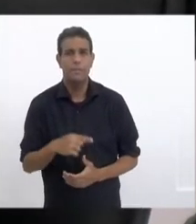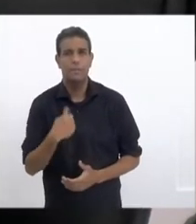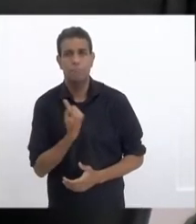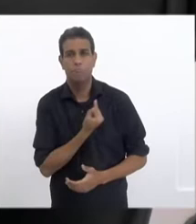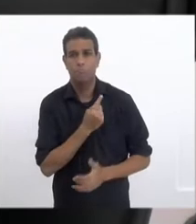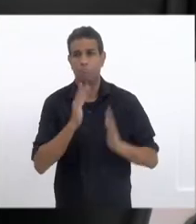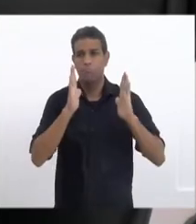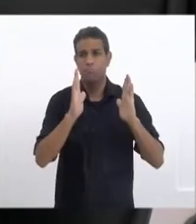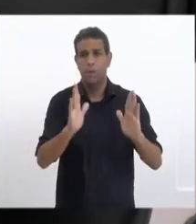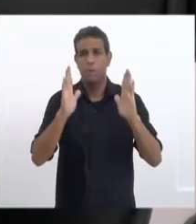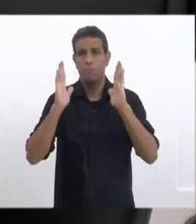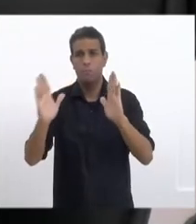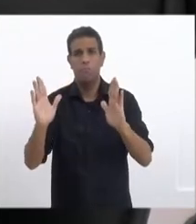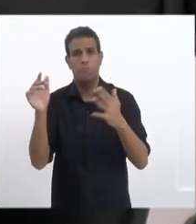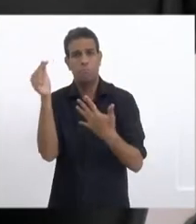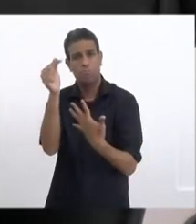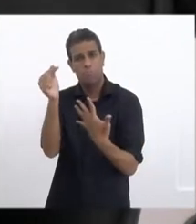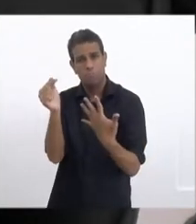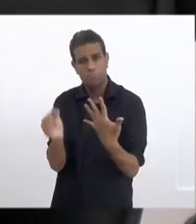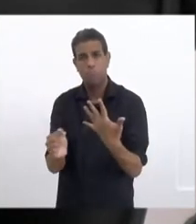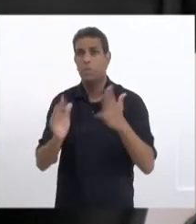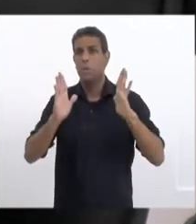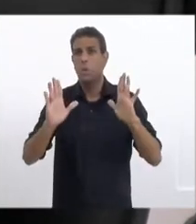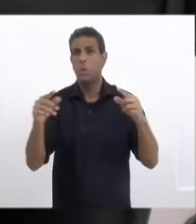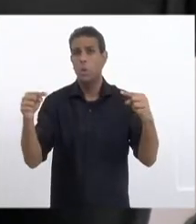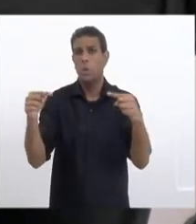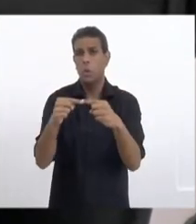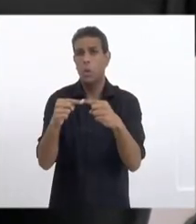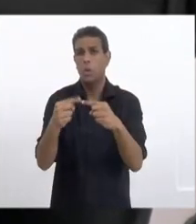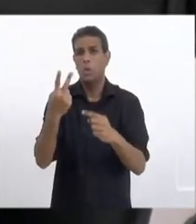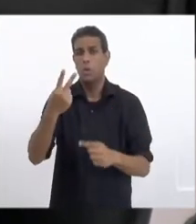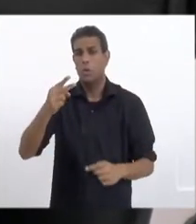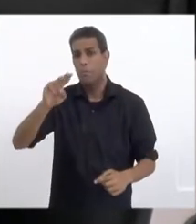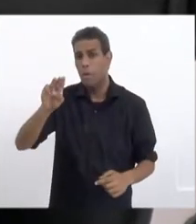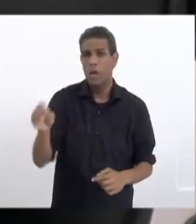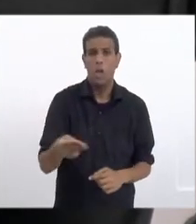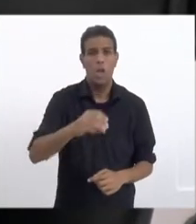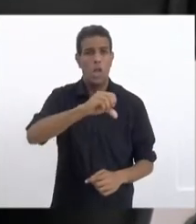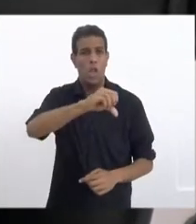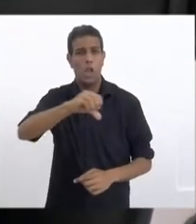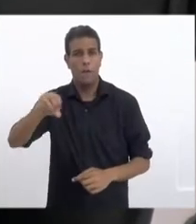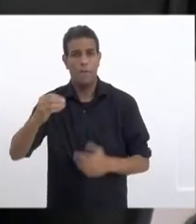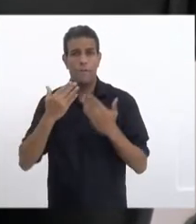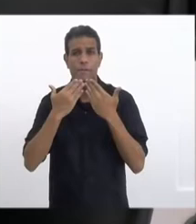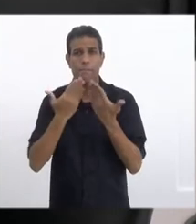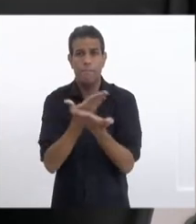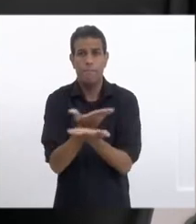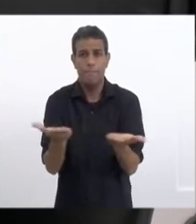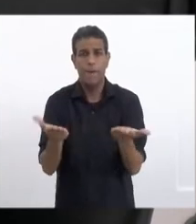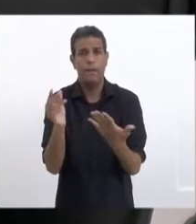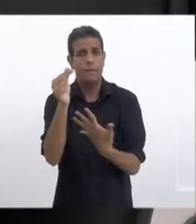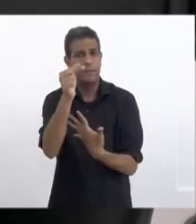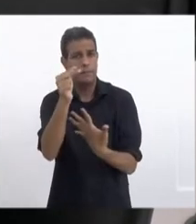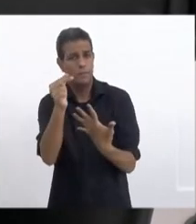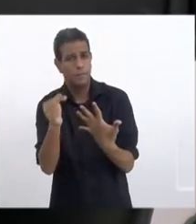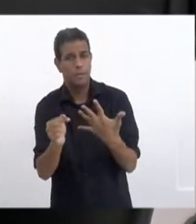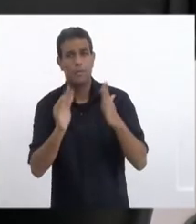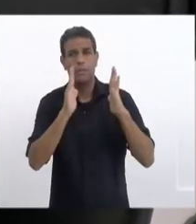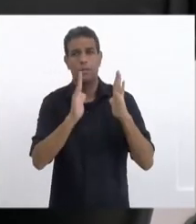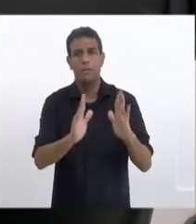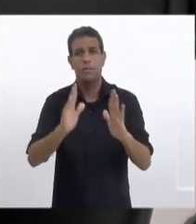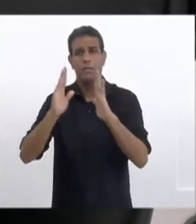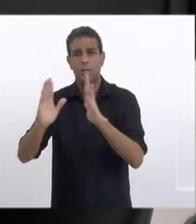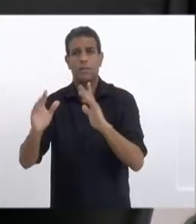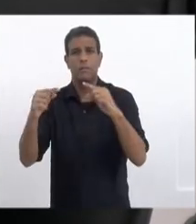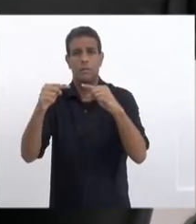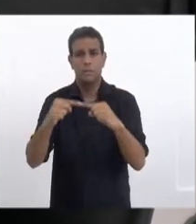cada atuação nossa parlamentar, 2.900.000 a ser indicado a várias secretarias e a